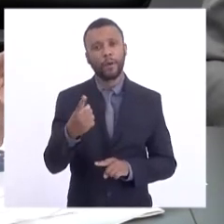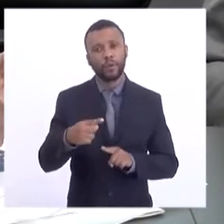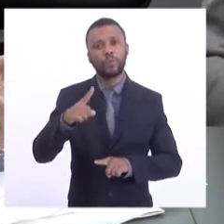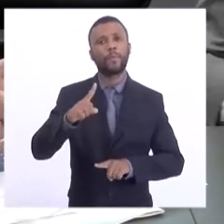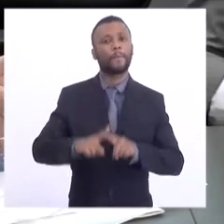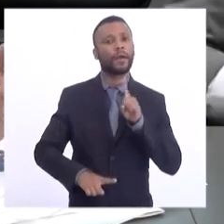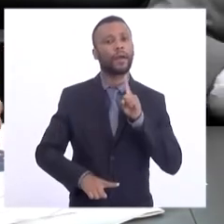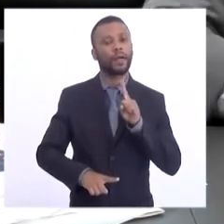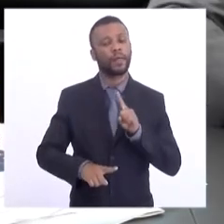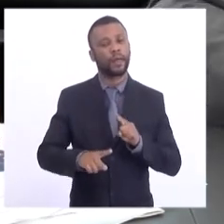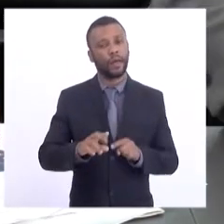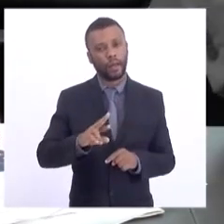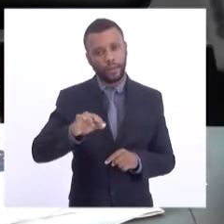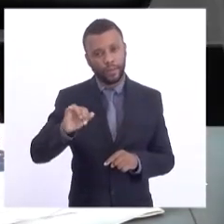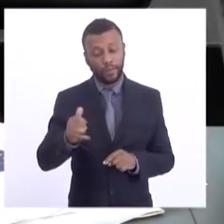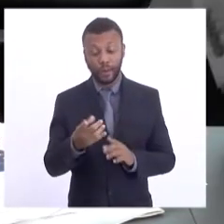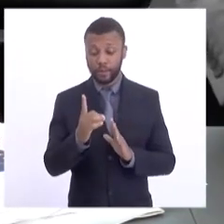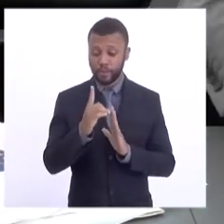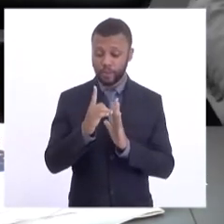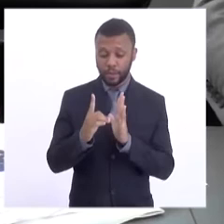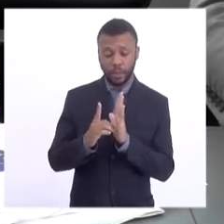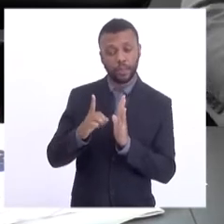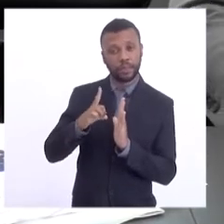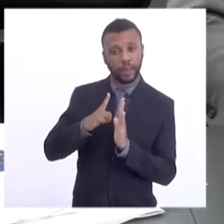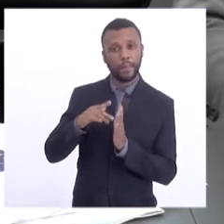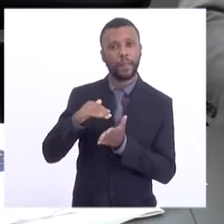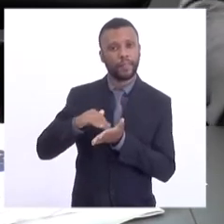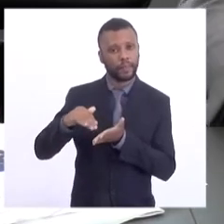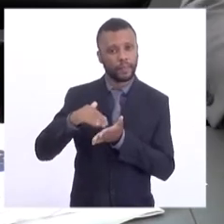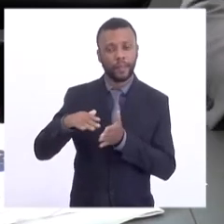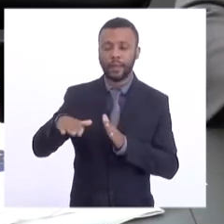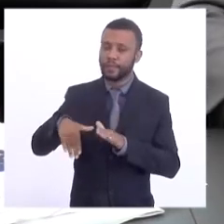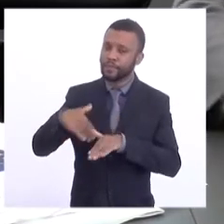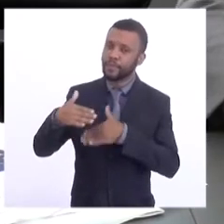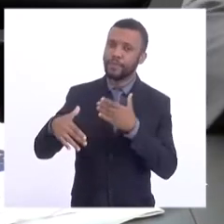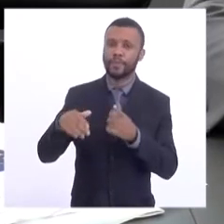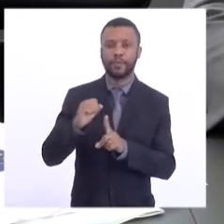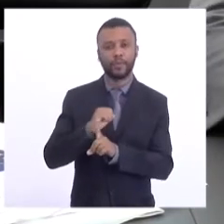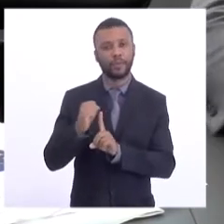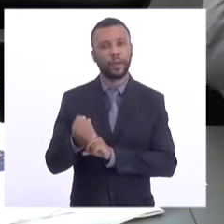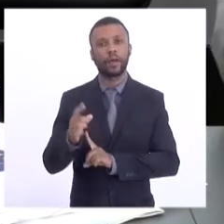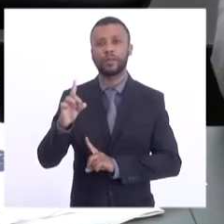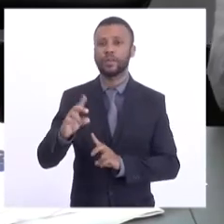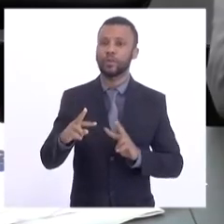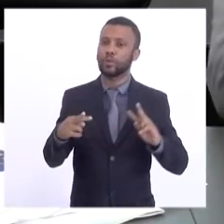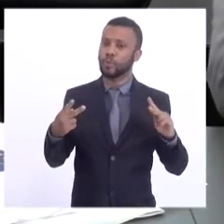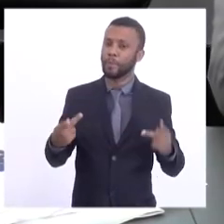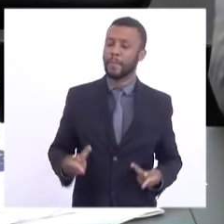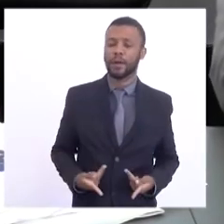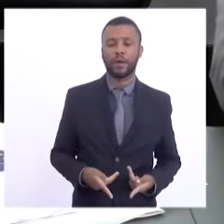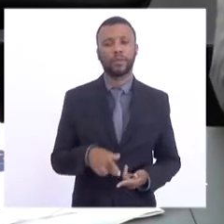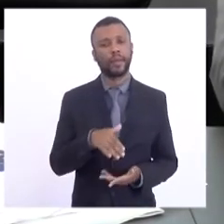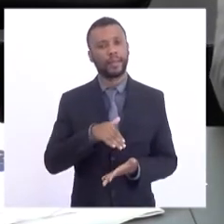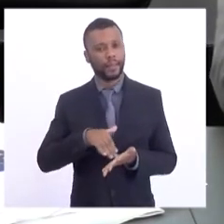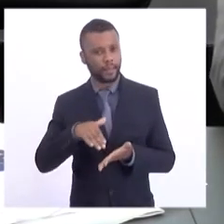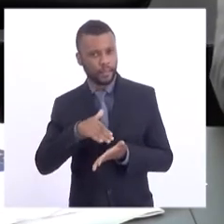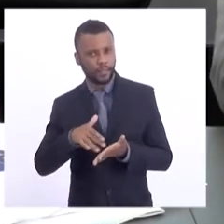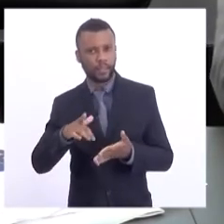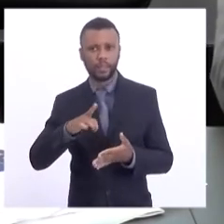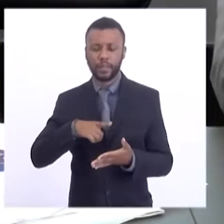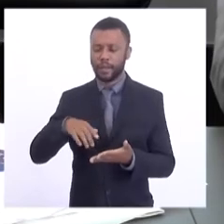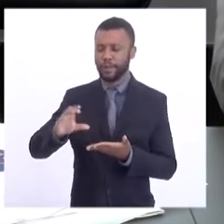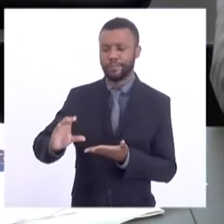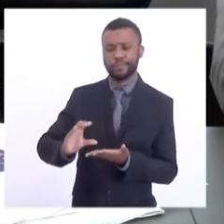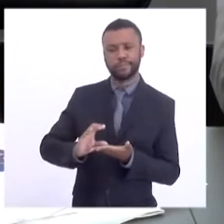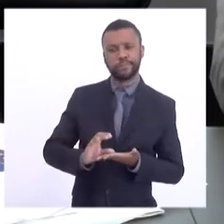executado hoje vida créditos pela secretaria de Desenvolvimento Social e direitos humanos Essa secretaria parte dos